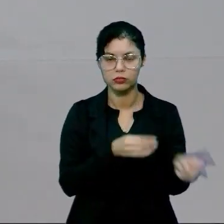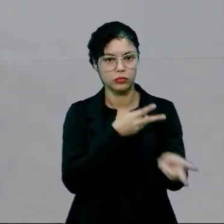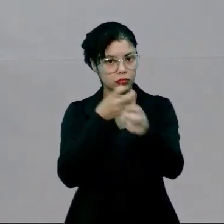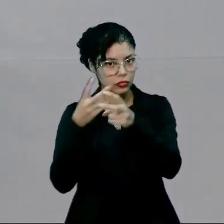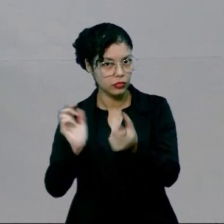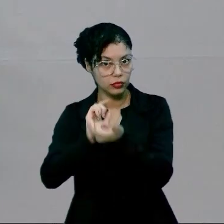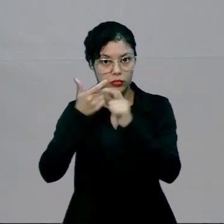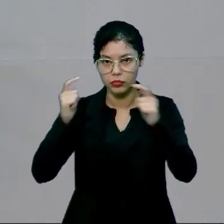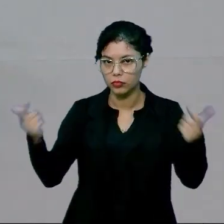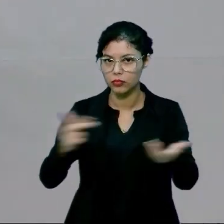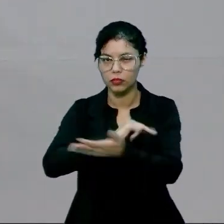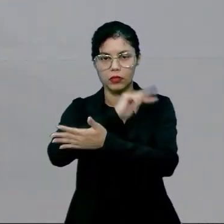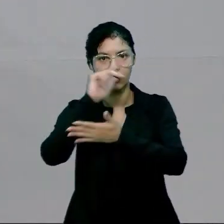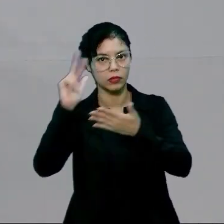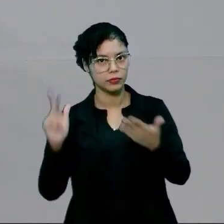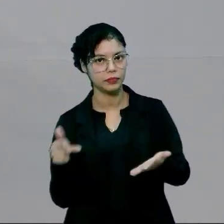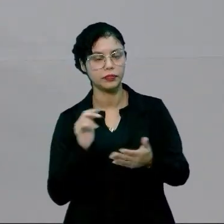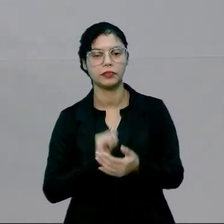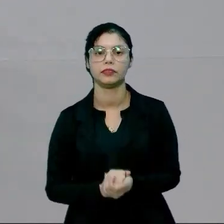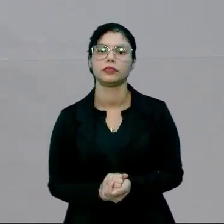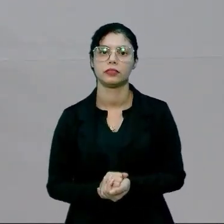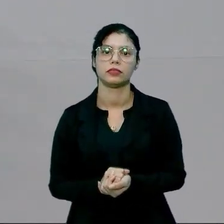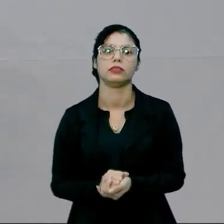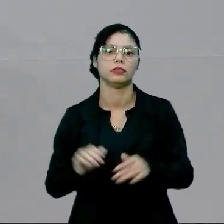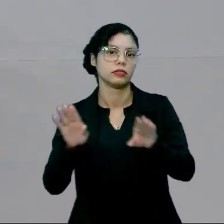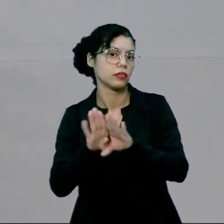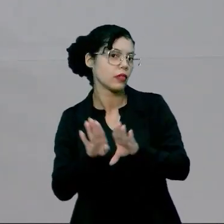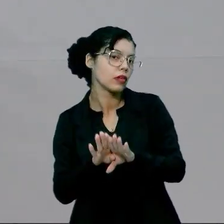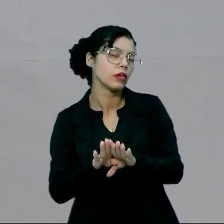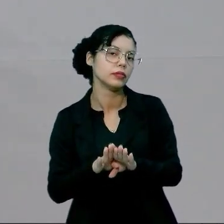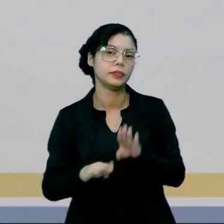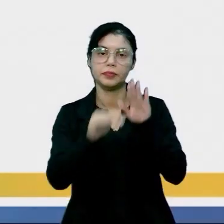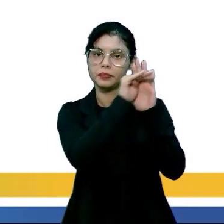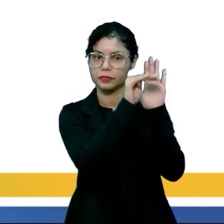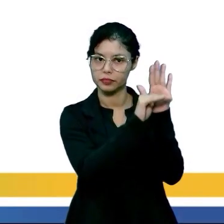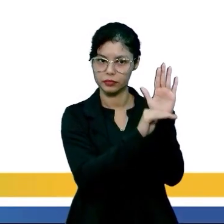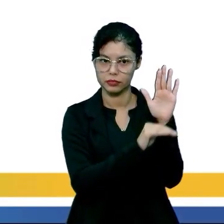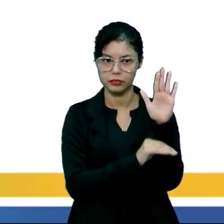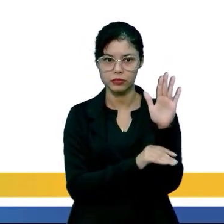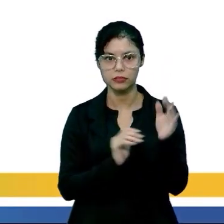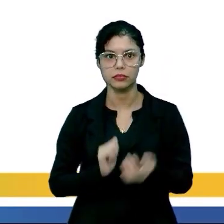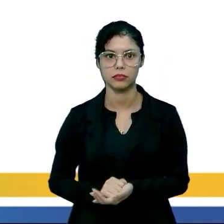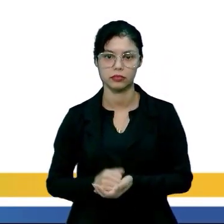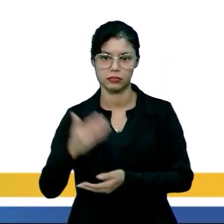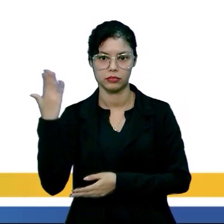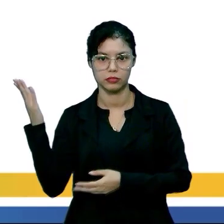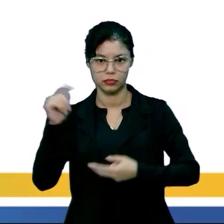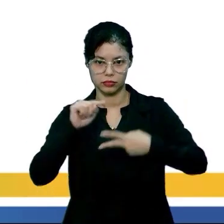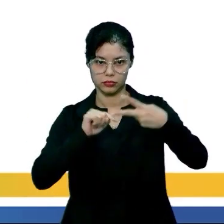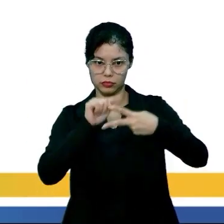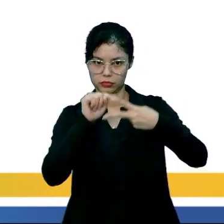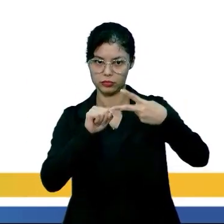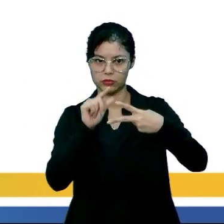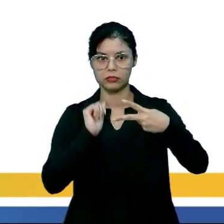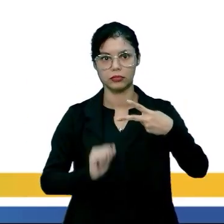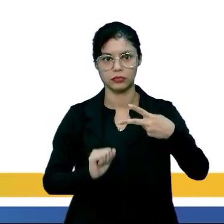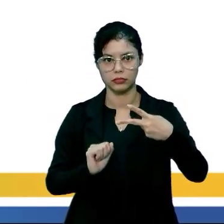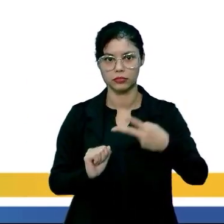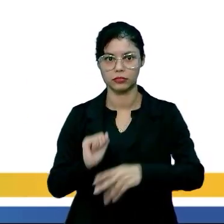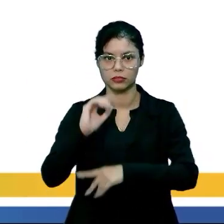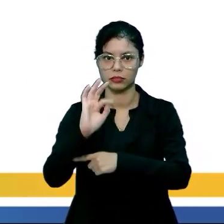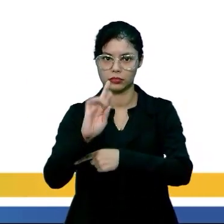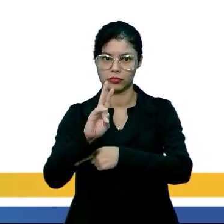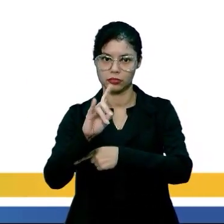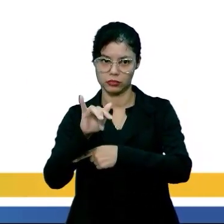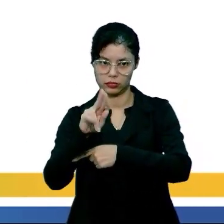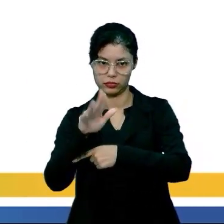observou grande diversidade desses seres, então ele resolveu classificá-los. Aqui a gente tem dois grupos,